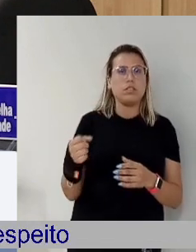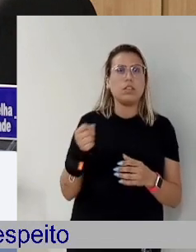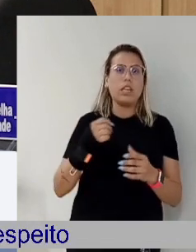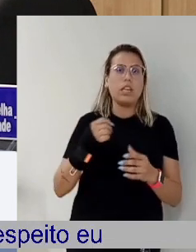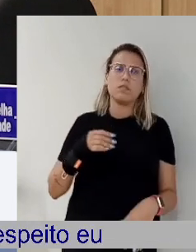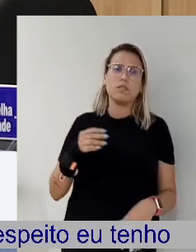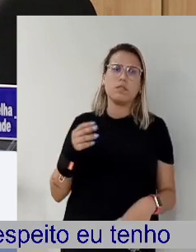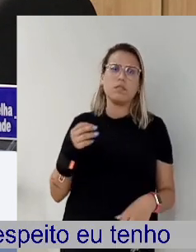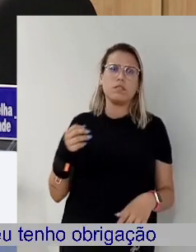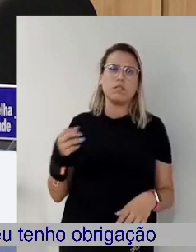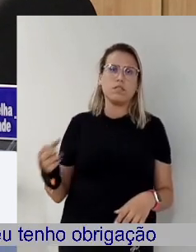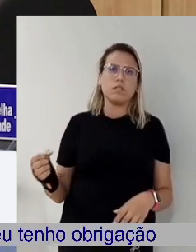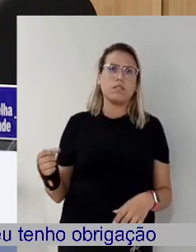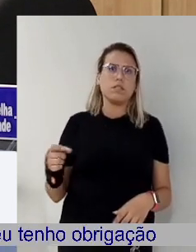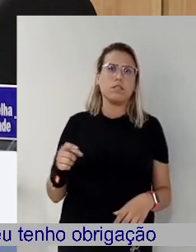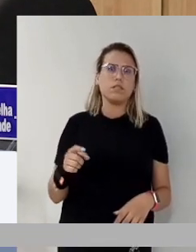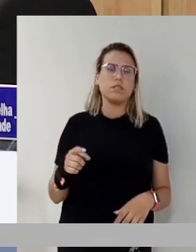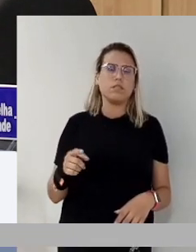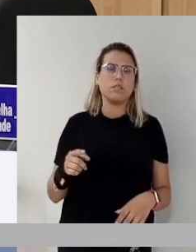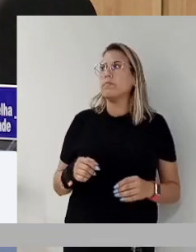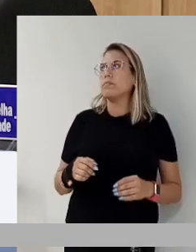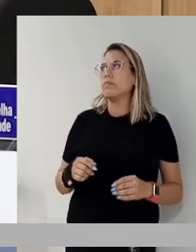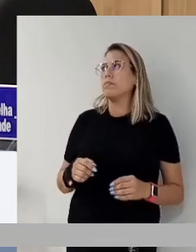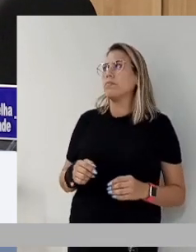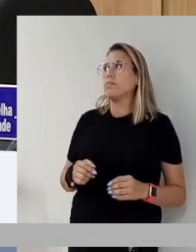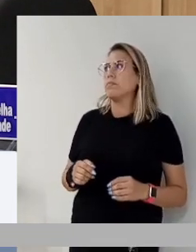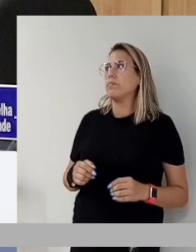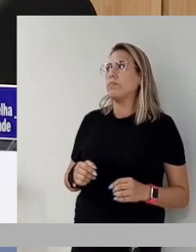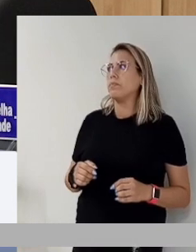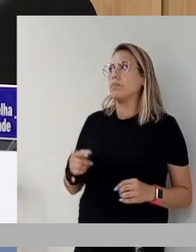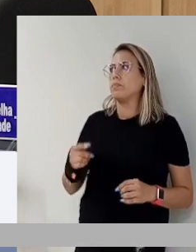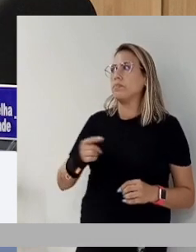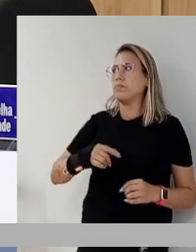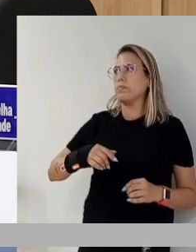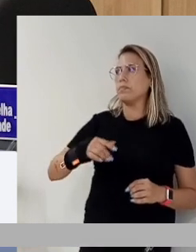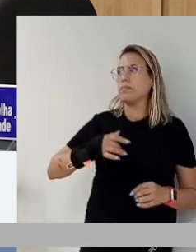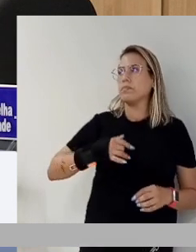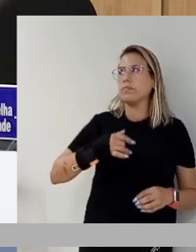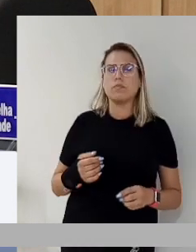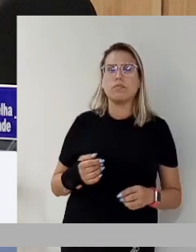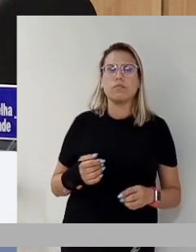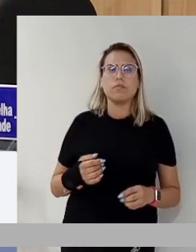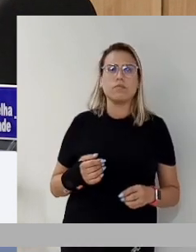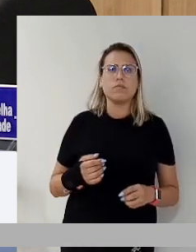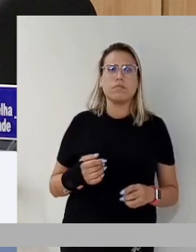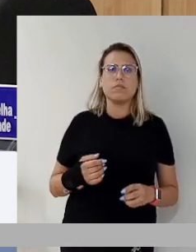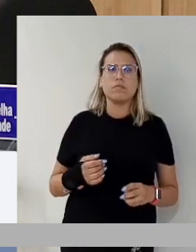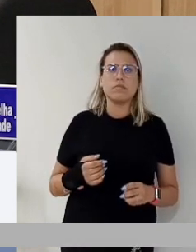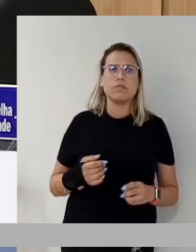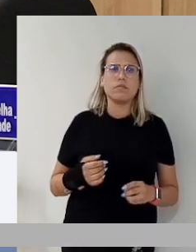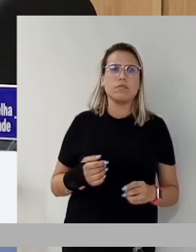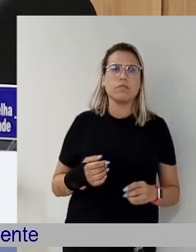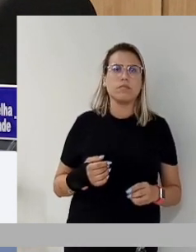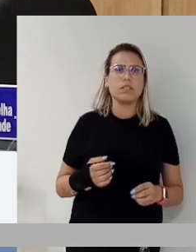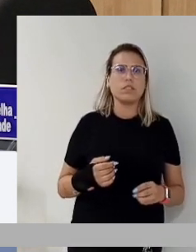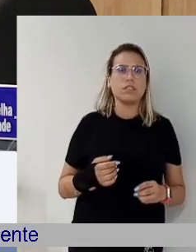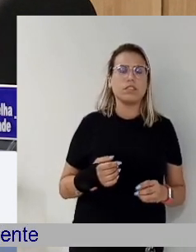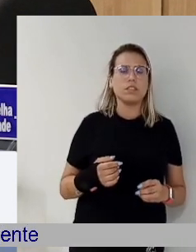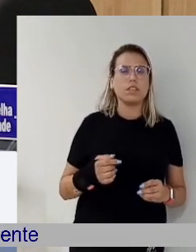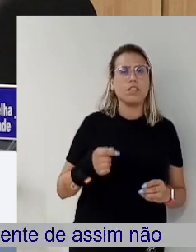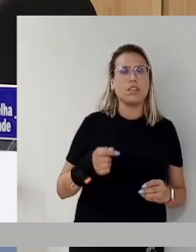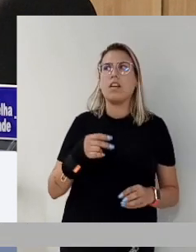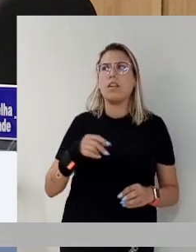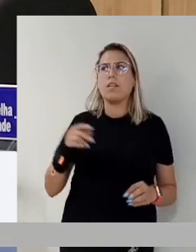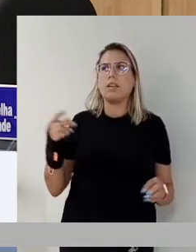tenho obrigação de aceitar a saúde É indiscutível aí tem gente que diz assim não mas